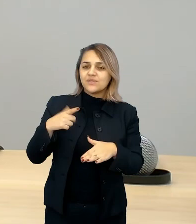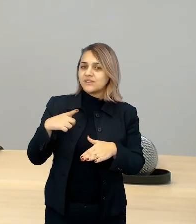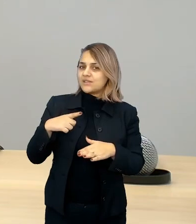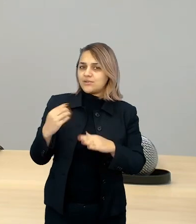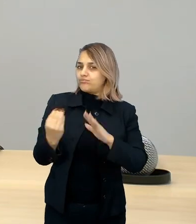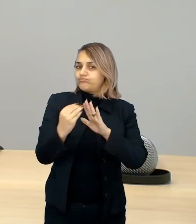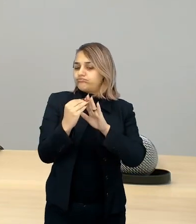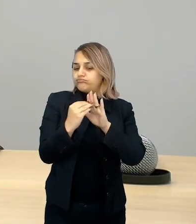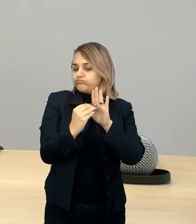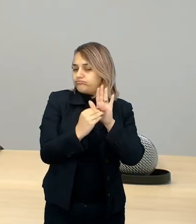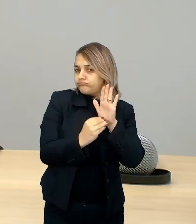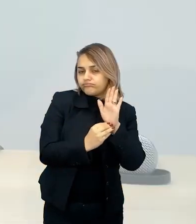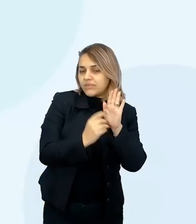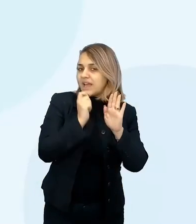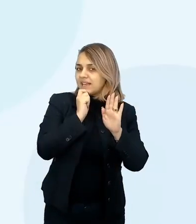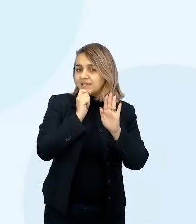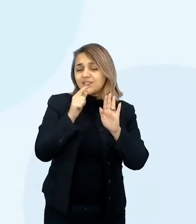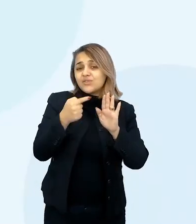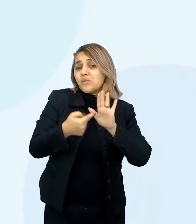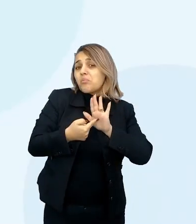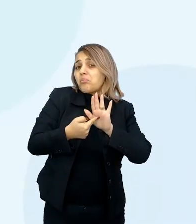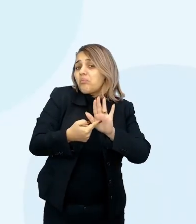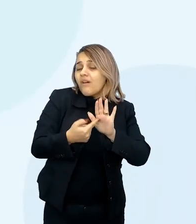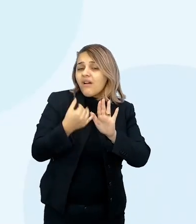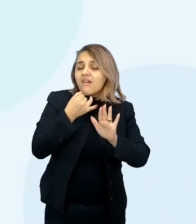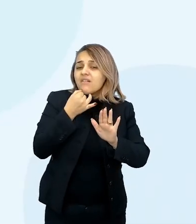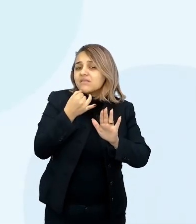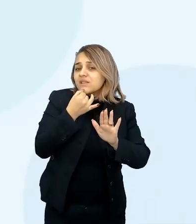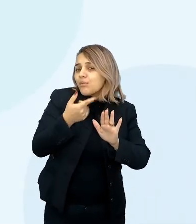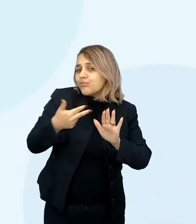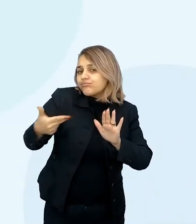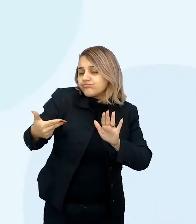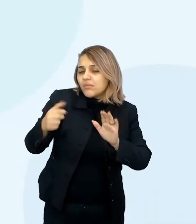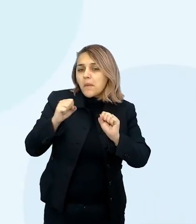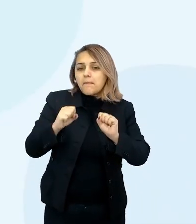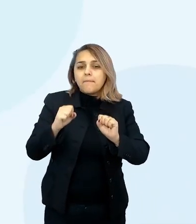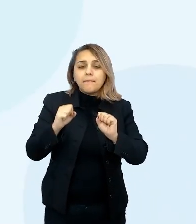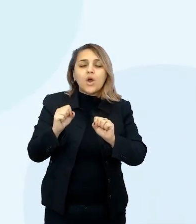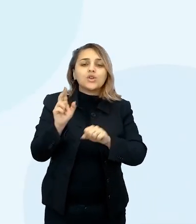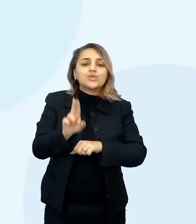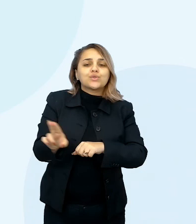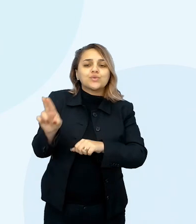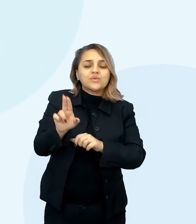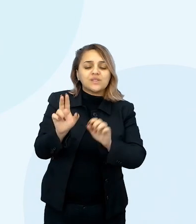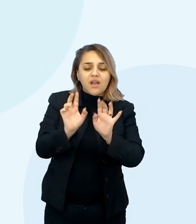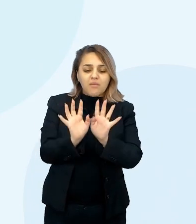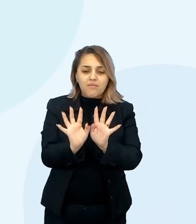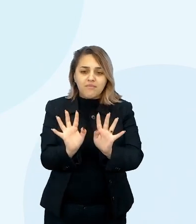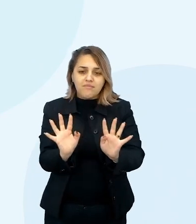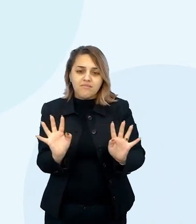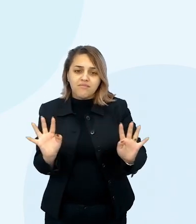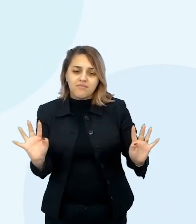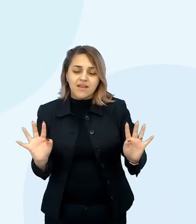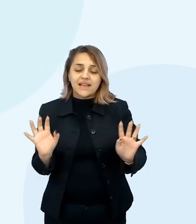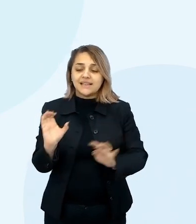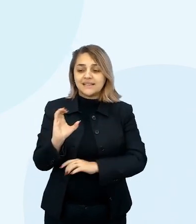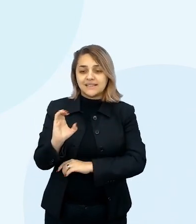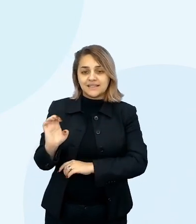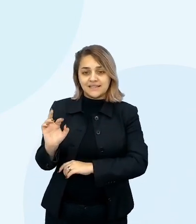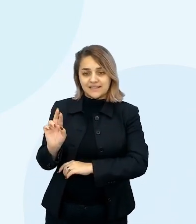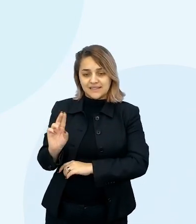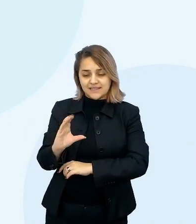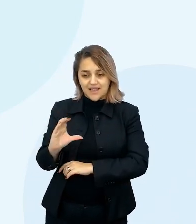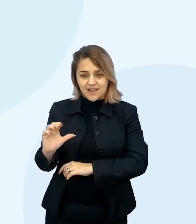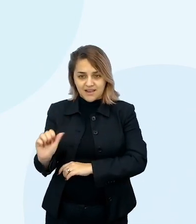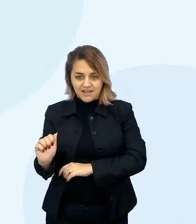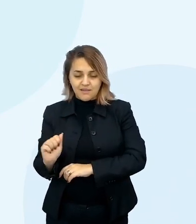dei alguns exemplos, né? Por exemplo, você pode utilizar uma cerca, tá? Se você tiver animais domésticos em volta que podem estragar a